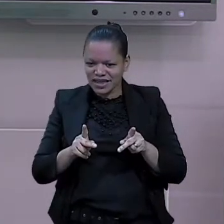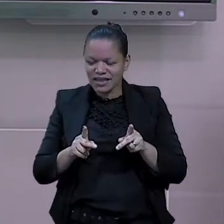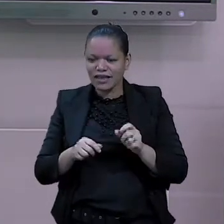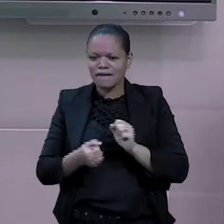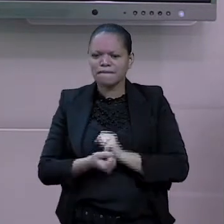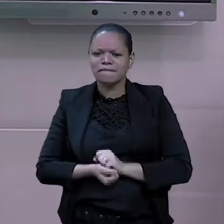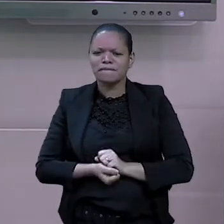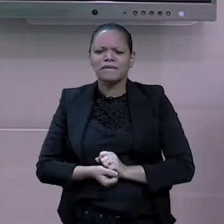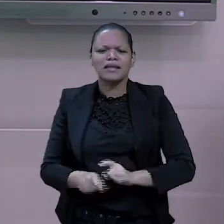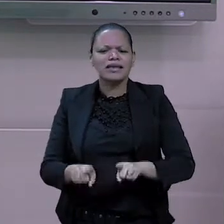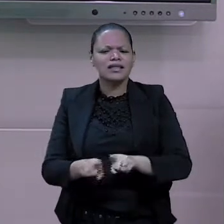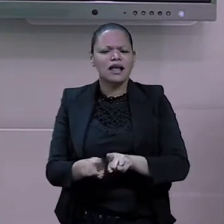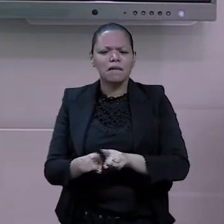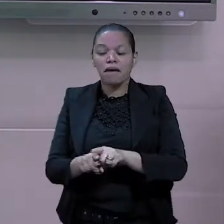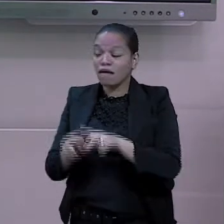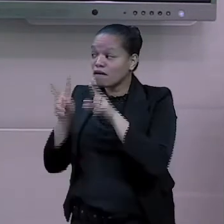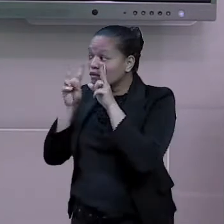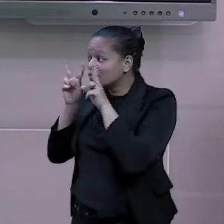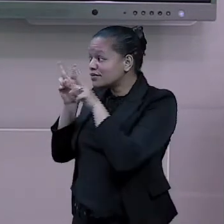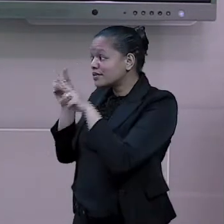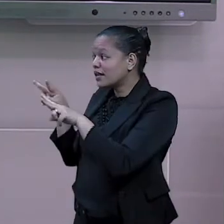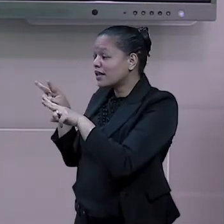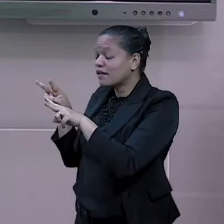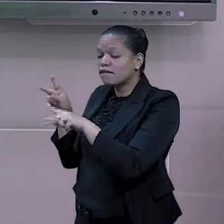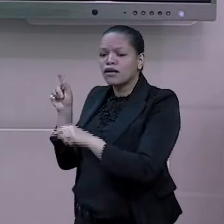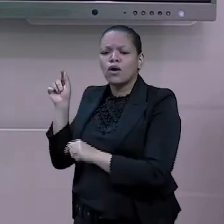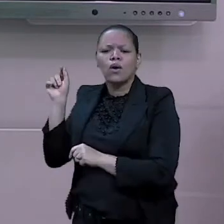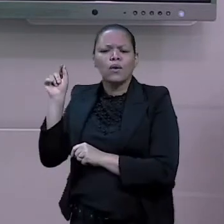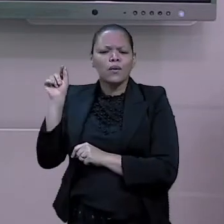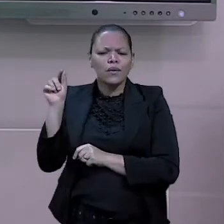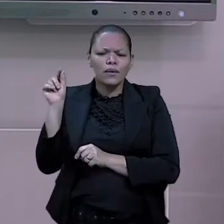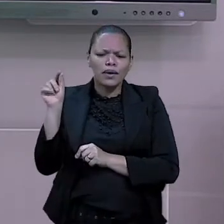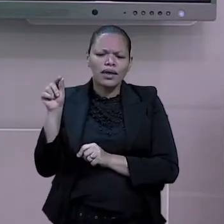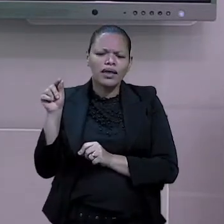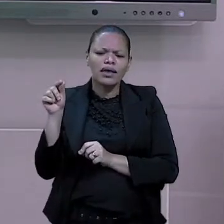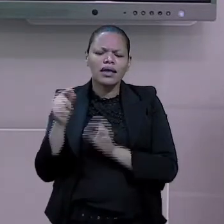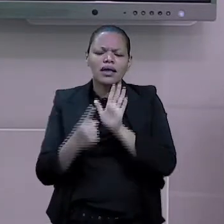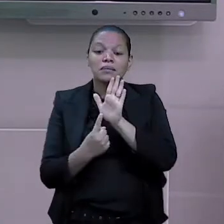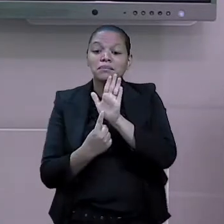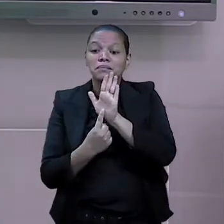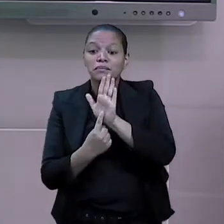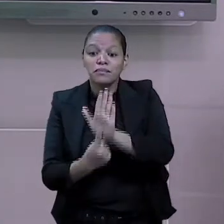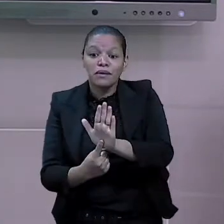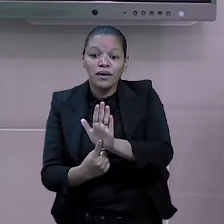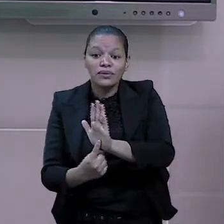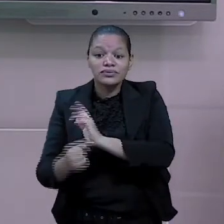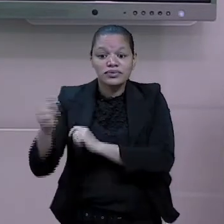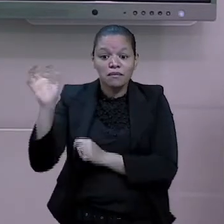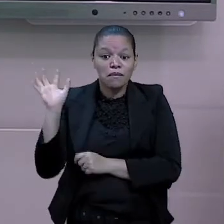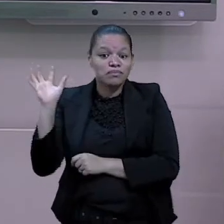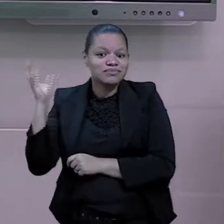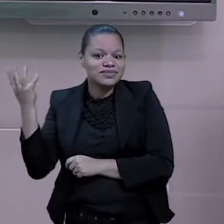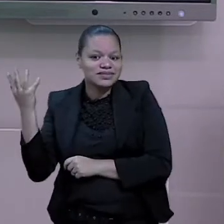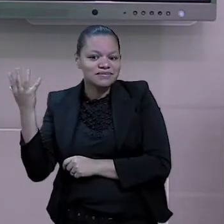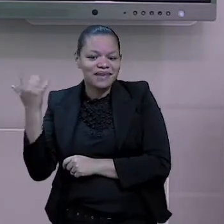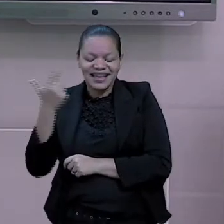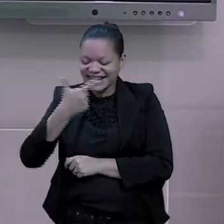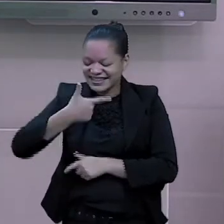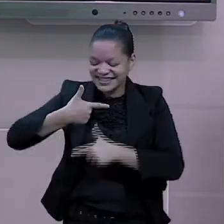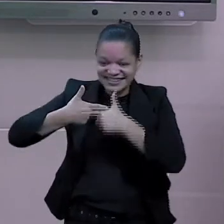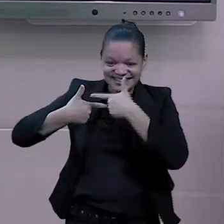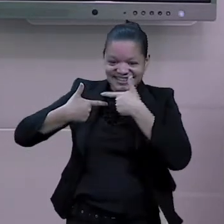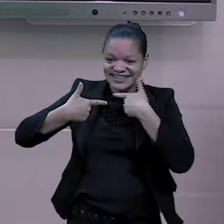viu ali também no nosso texto que elas falam sobre um fato, né? E na forma de humor. Geralmente,